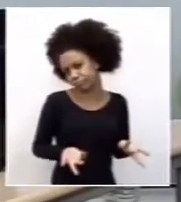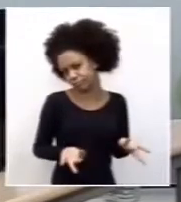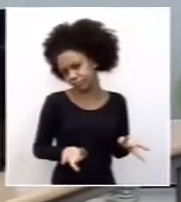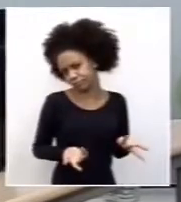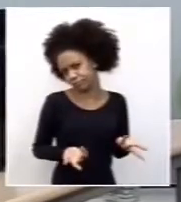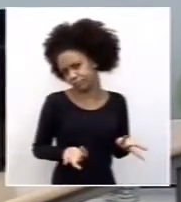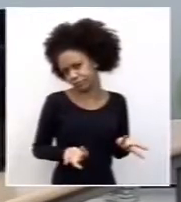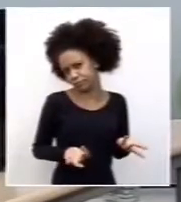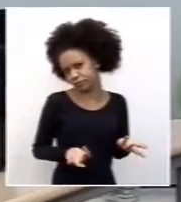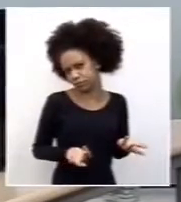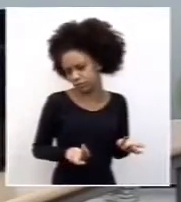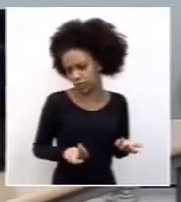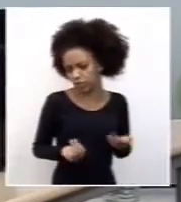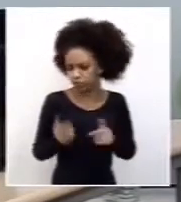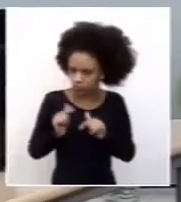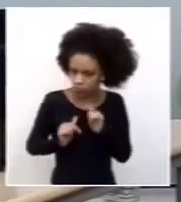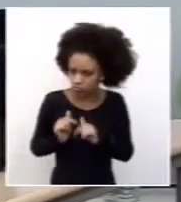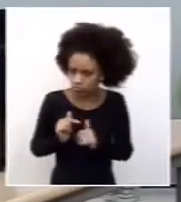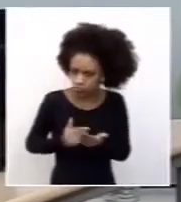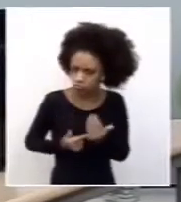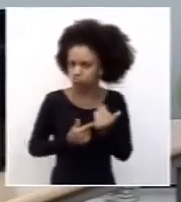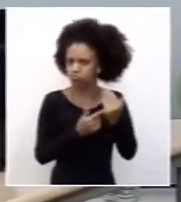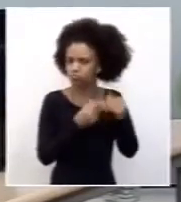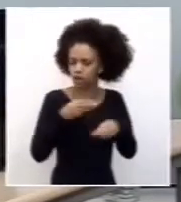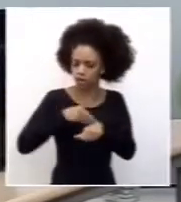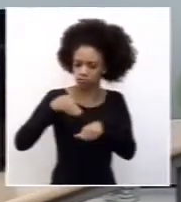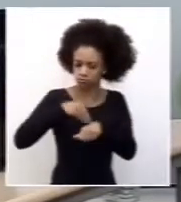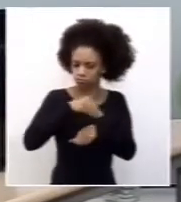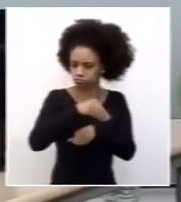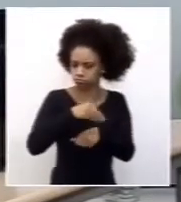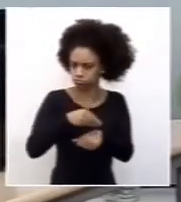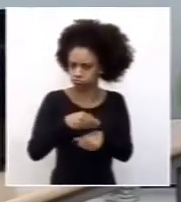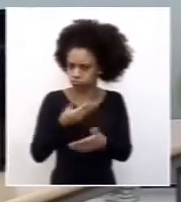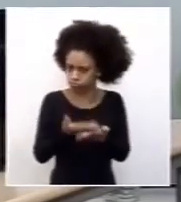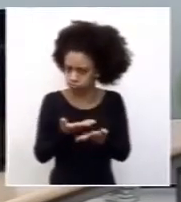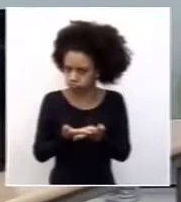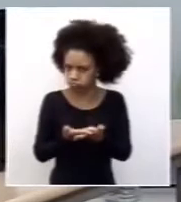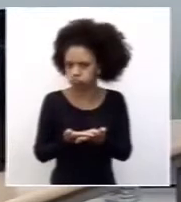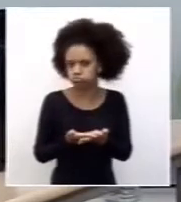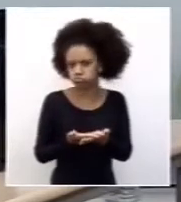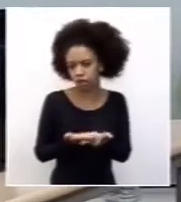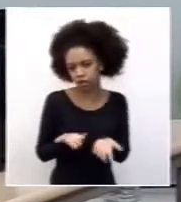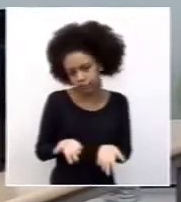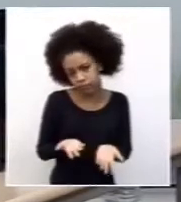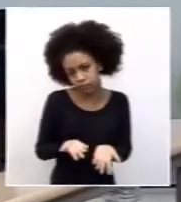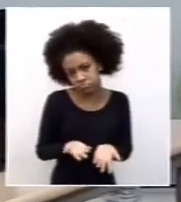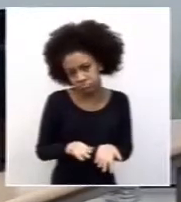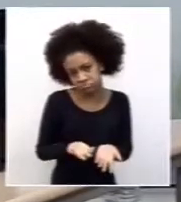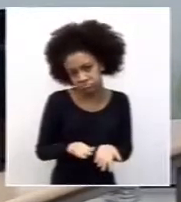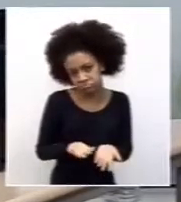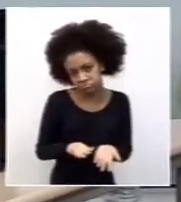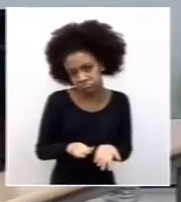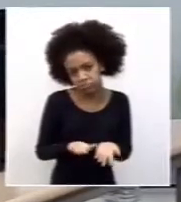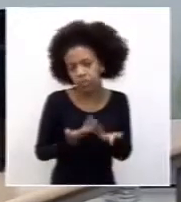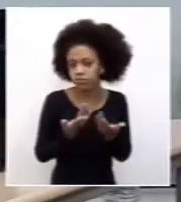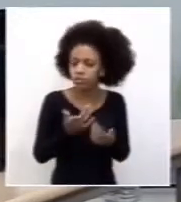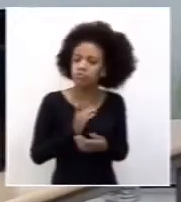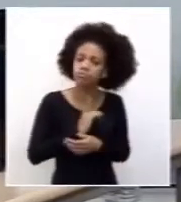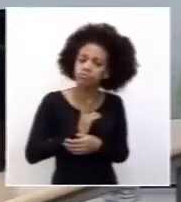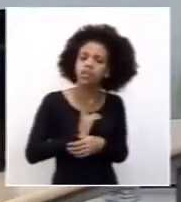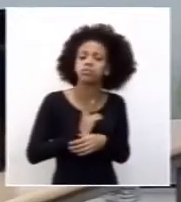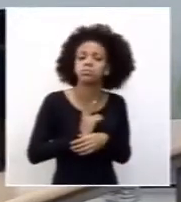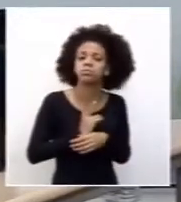via recursos tecnológicos, aulas mediadas por recursos tecnológicos, né? Isso dá um